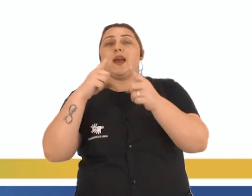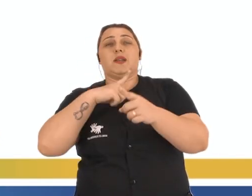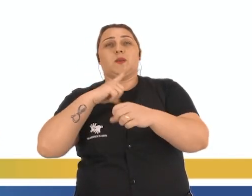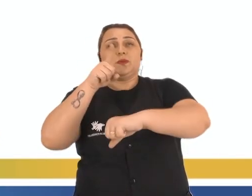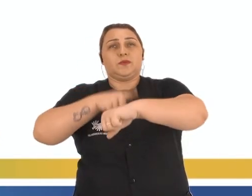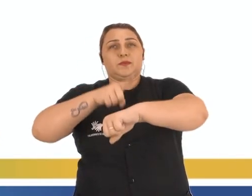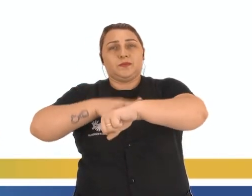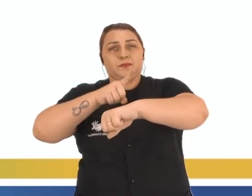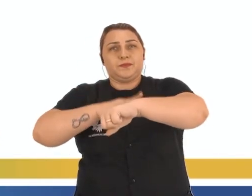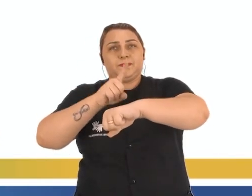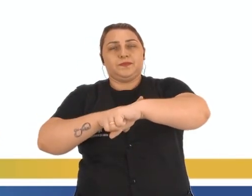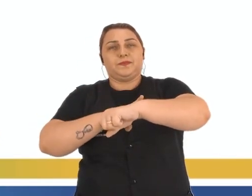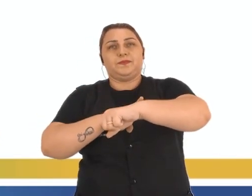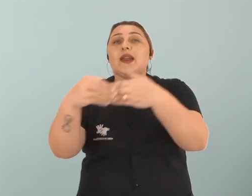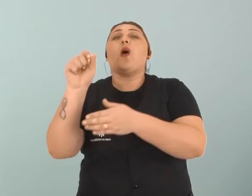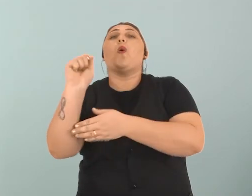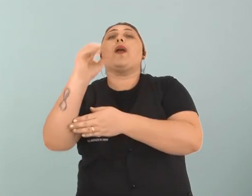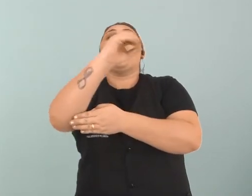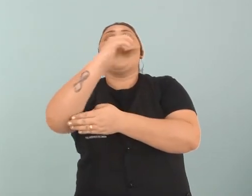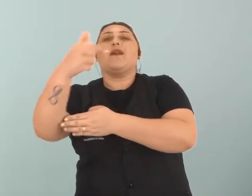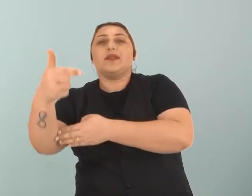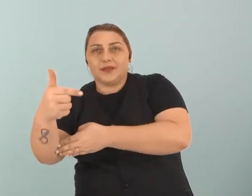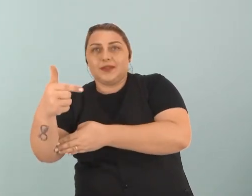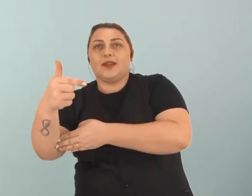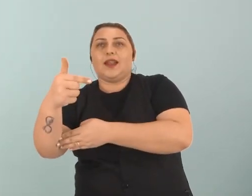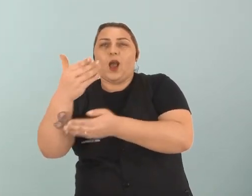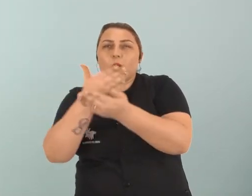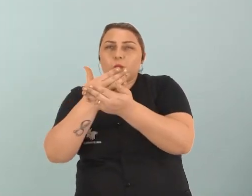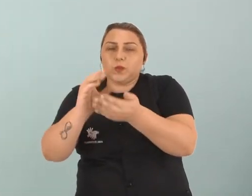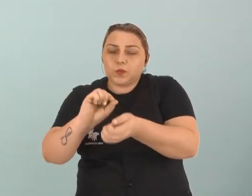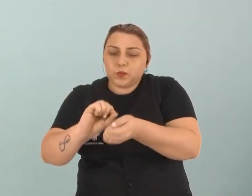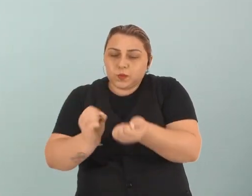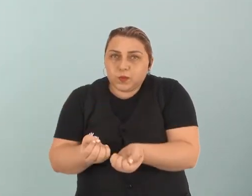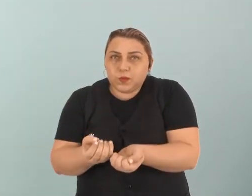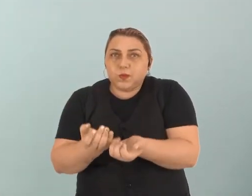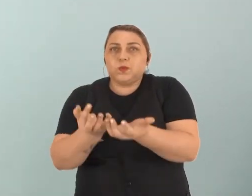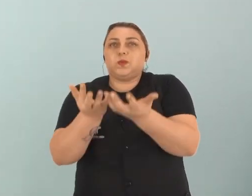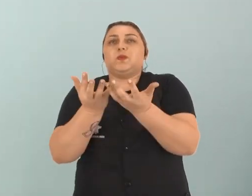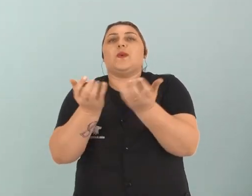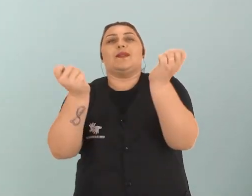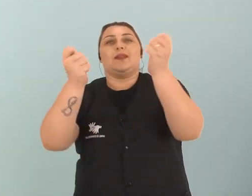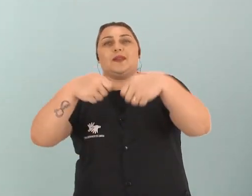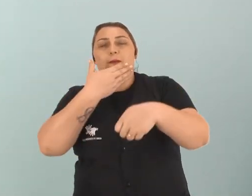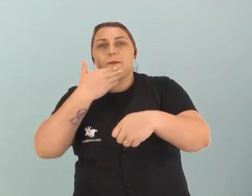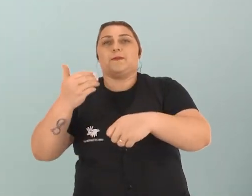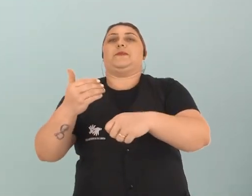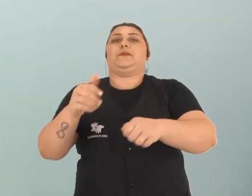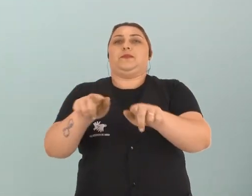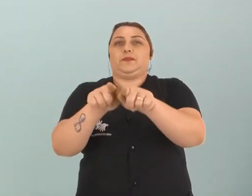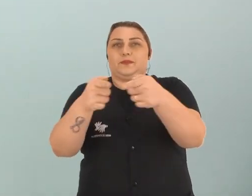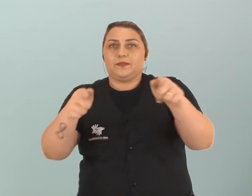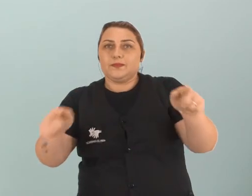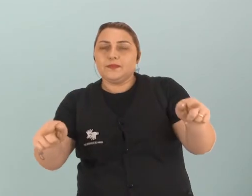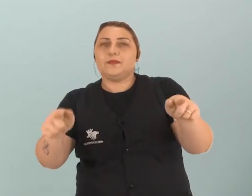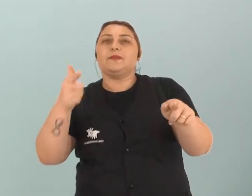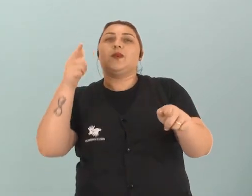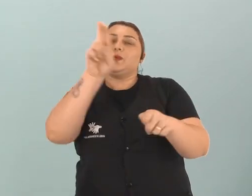ali nós temos exemplos na imagem de combustíveis que são renováveis e combustíveis que são não